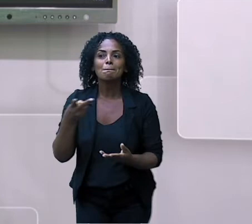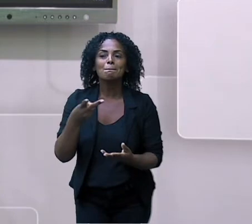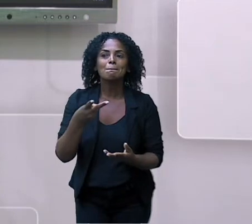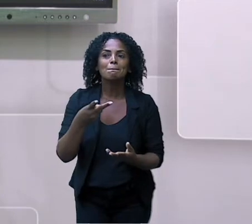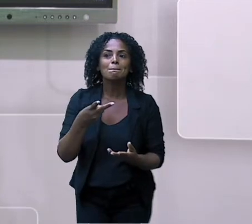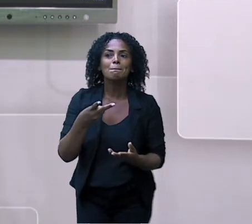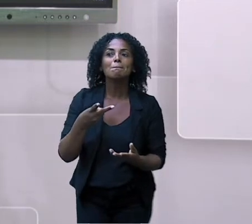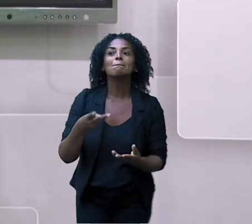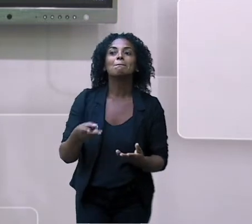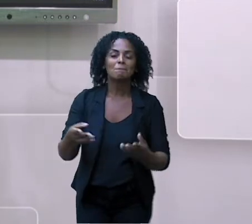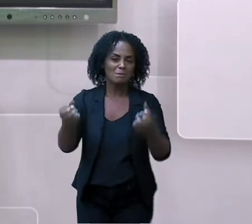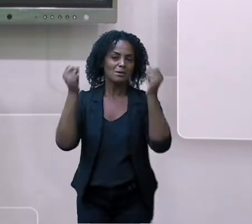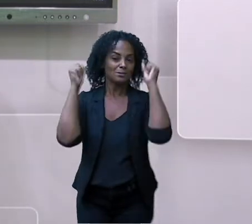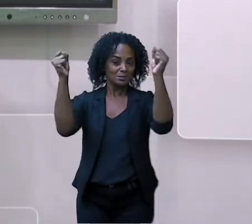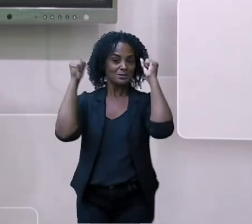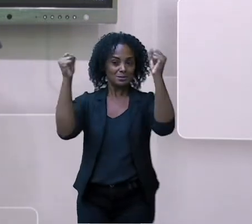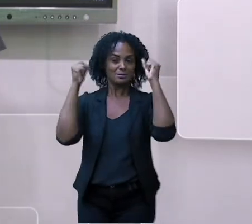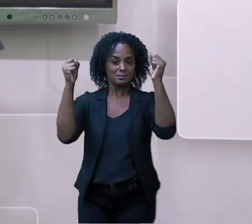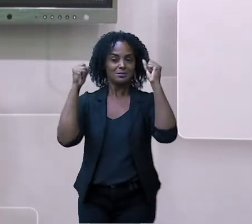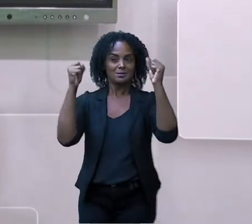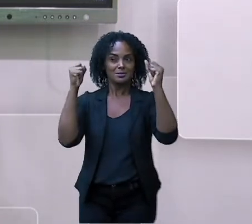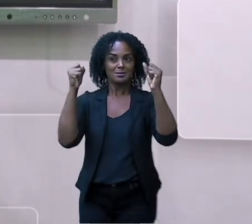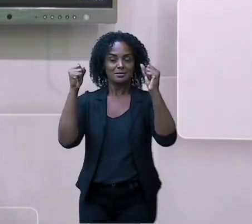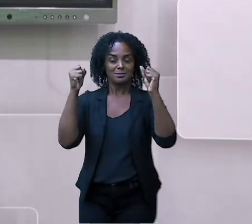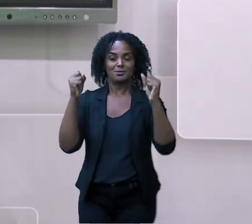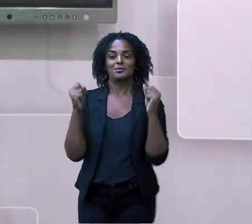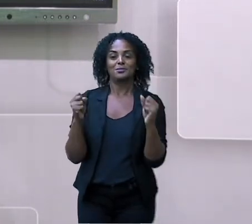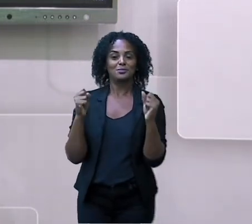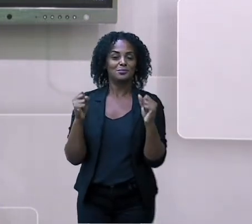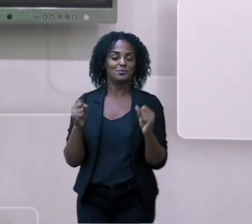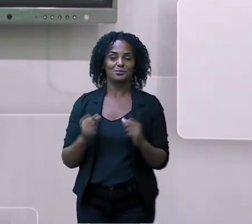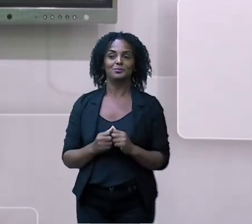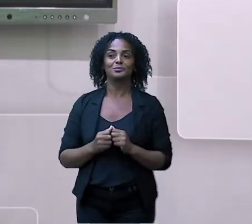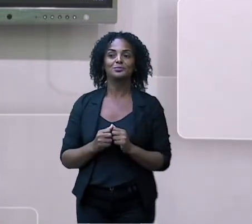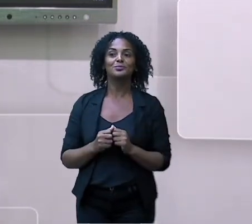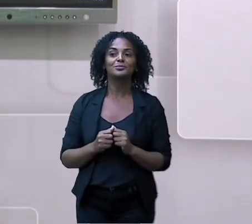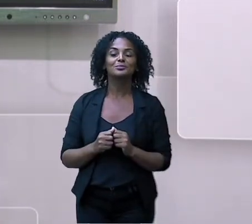Foxborough. Isso mesmo. Good job, César.